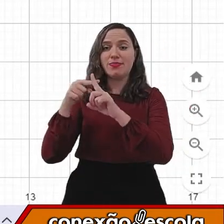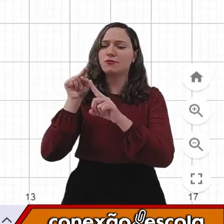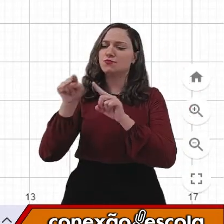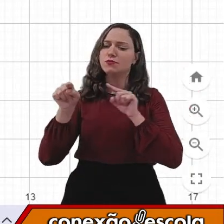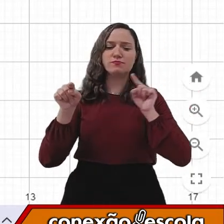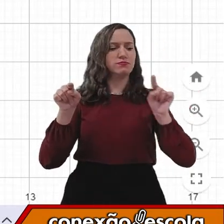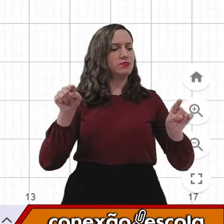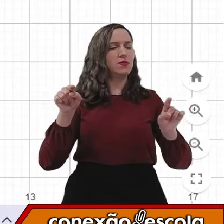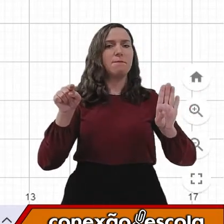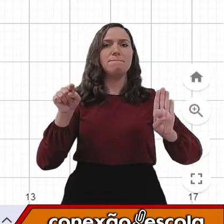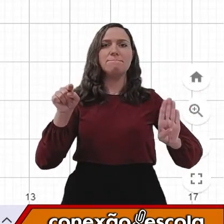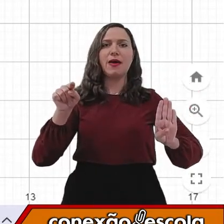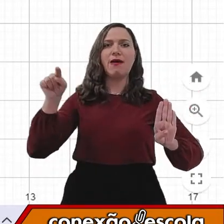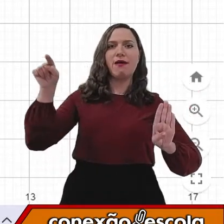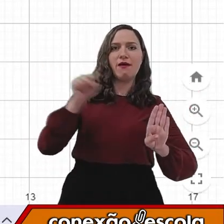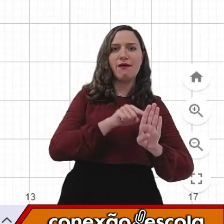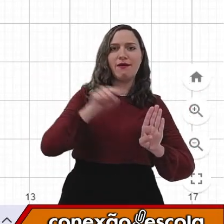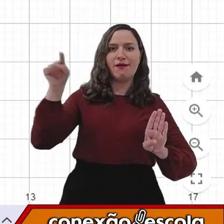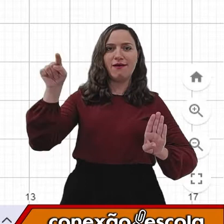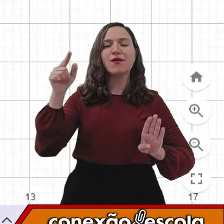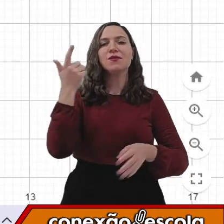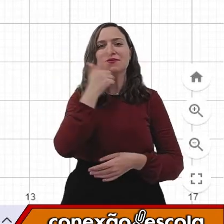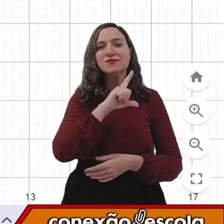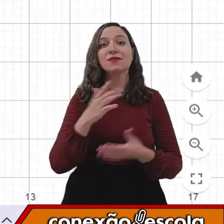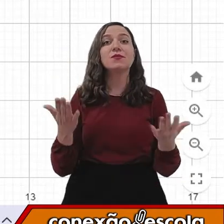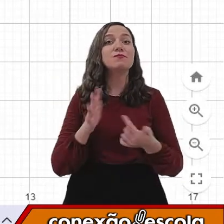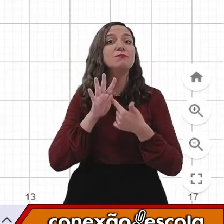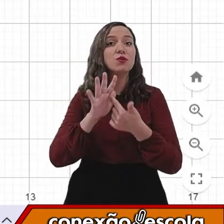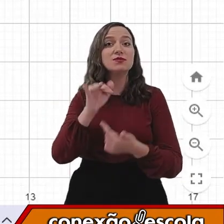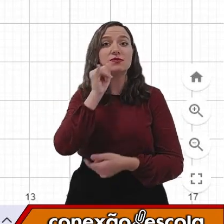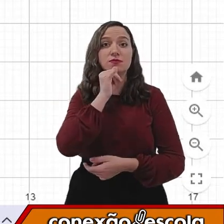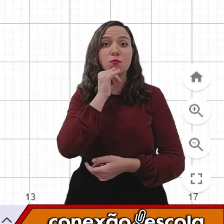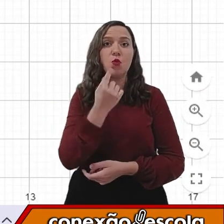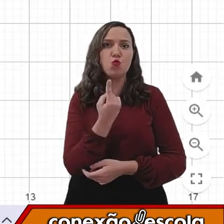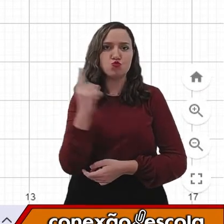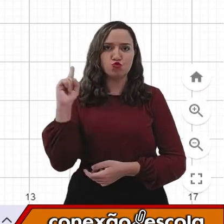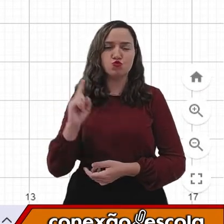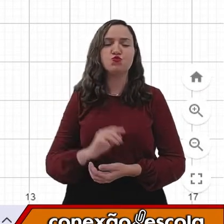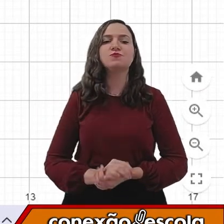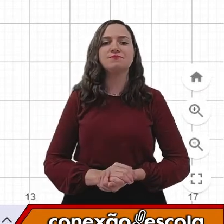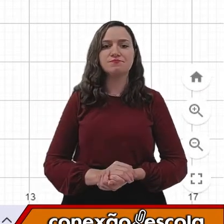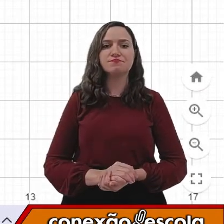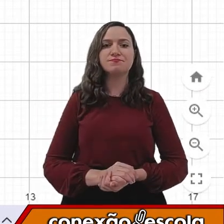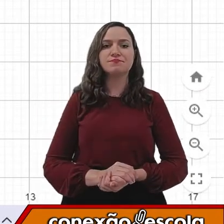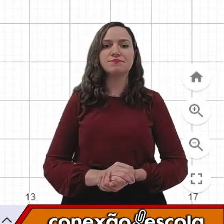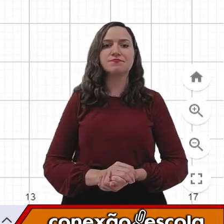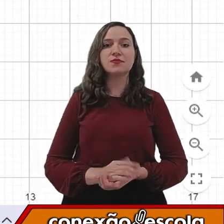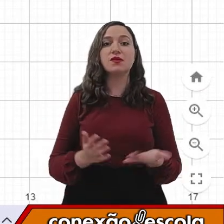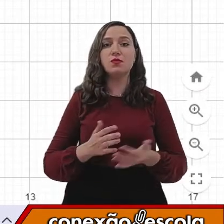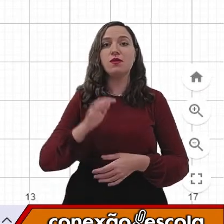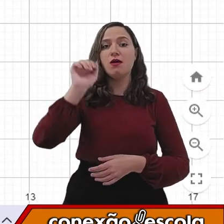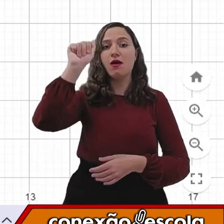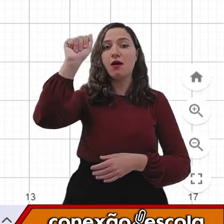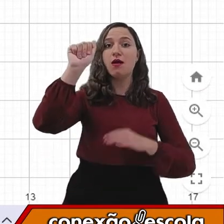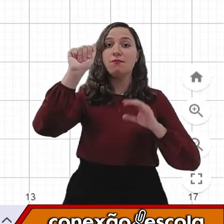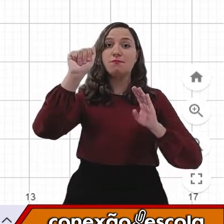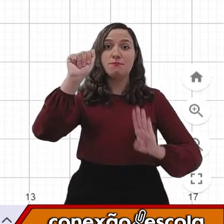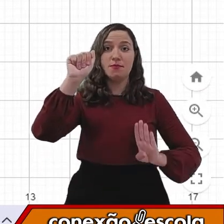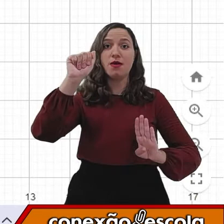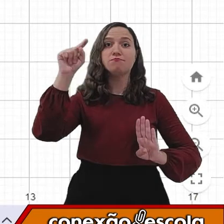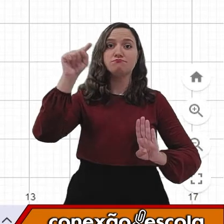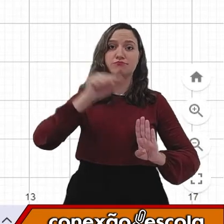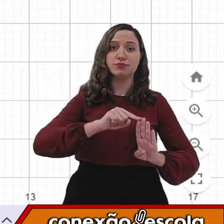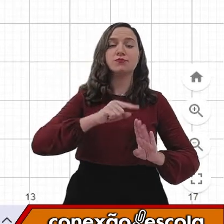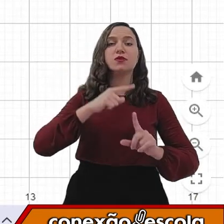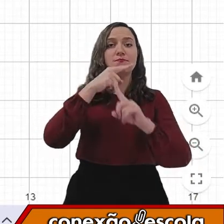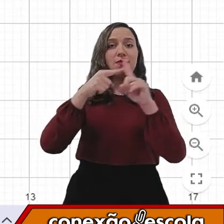2 lados. Agora, eu vou achar a terceira mediana. Venho aqui nos pontos, localizo o ponto médio de AB, que é